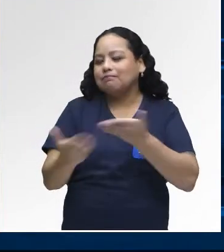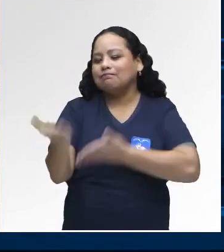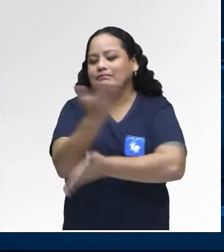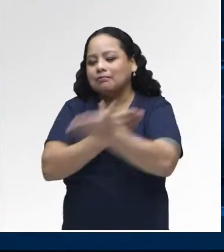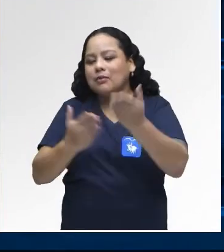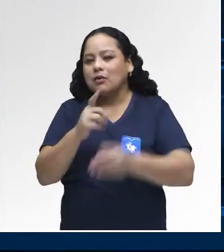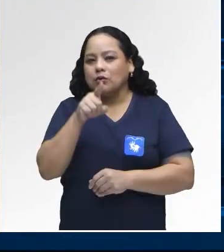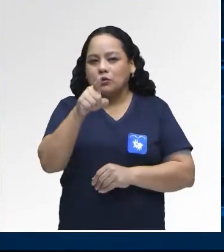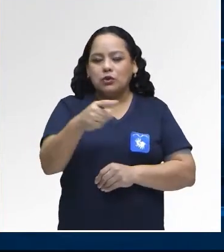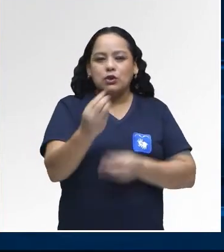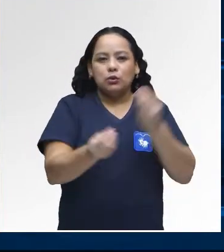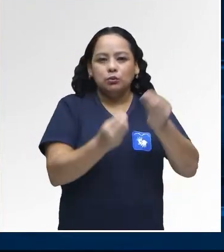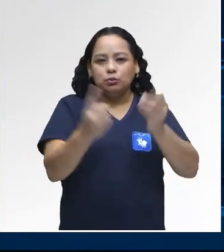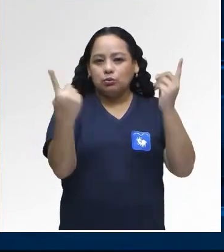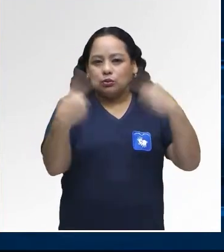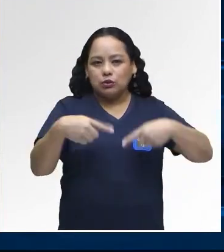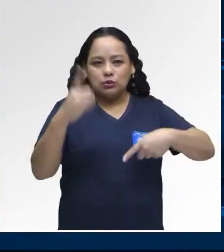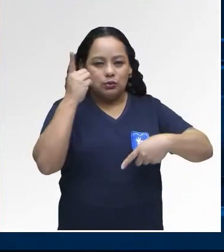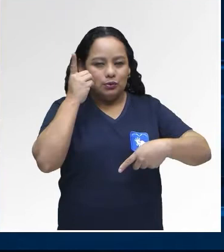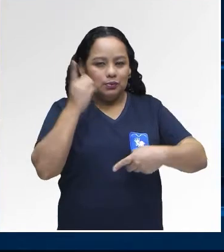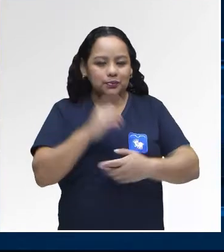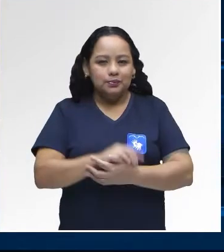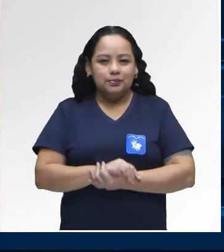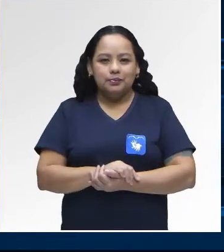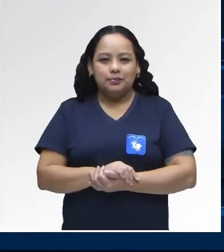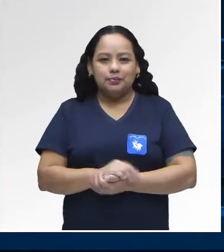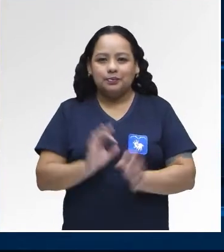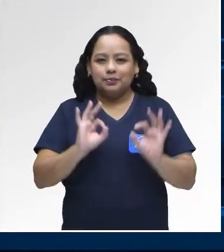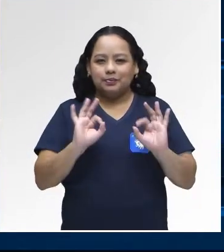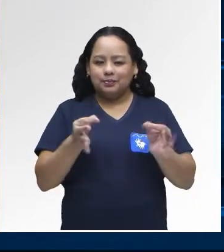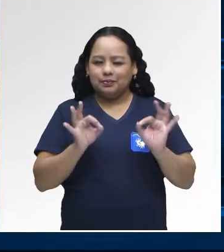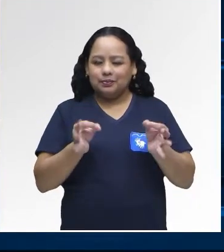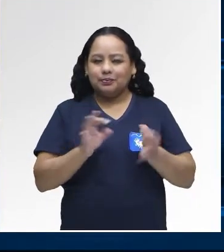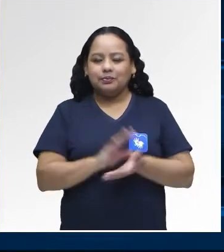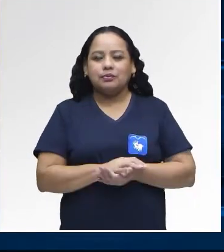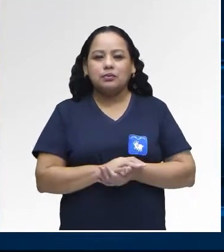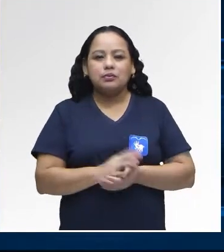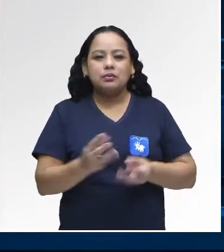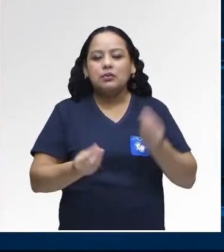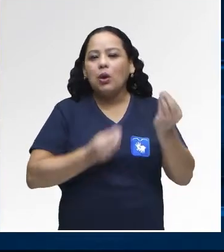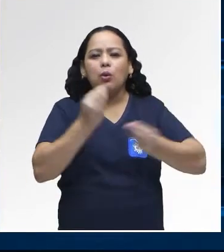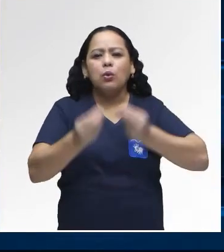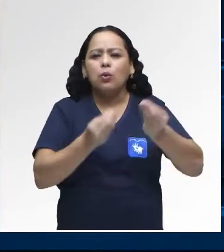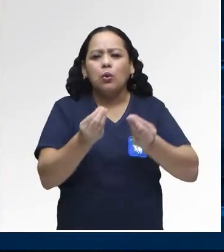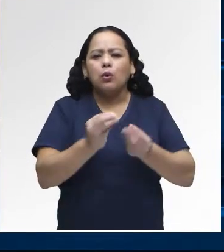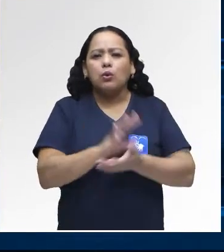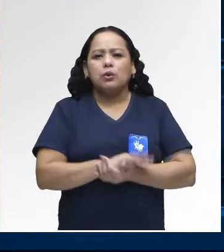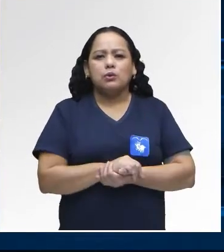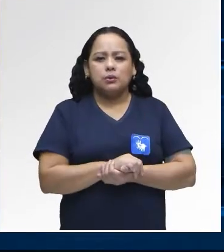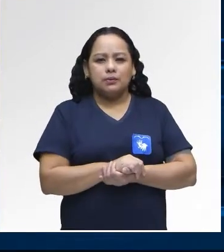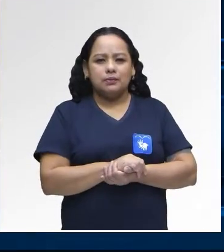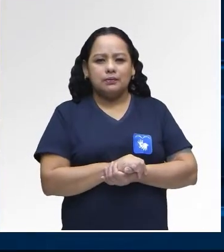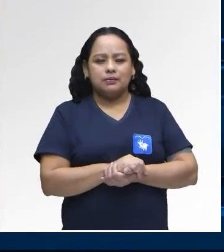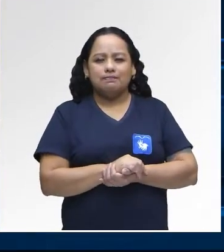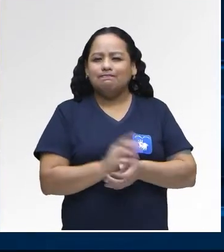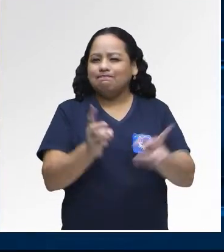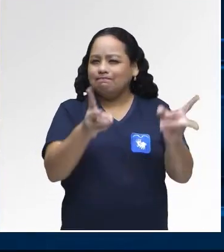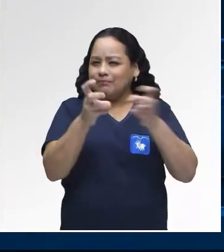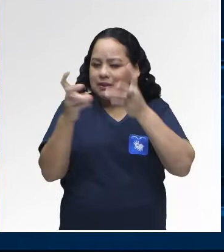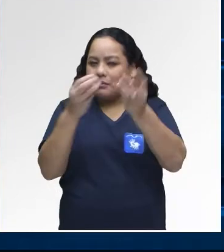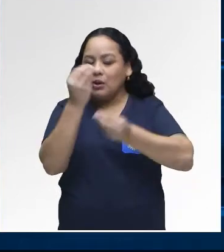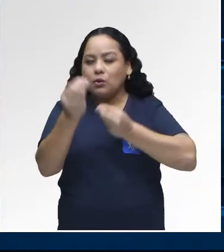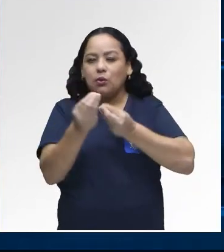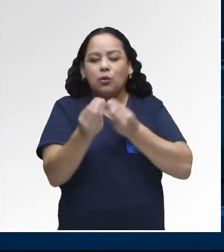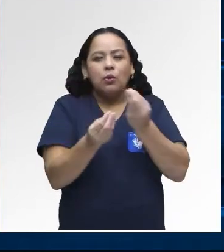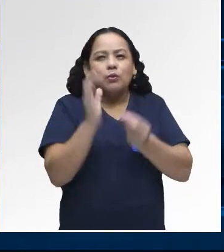com vocês esse desafio do dia, certo? Então, como vocês já puderam observar um